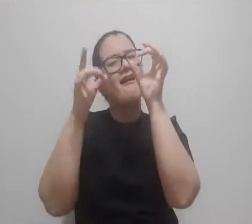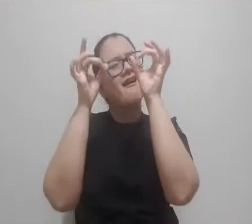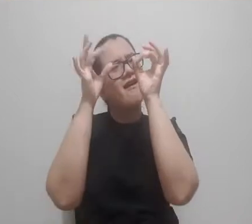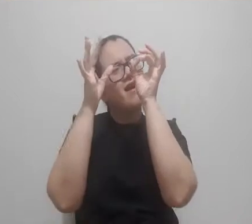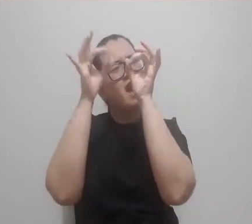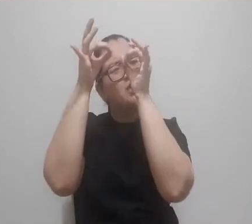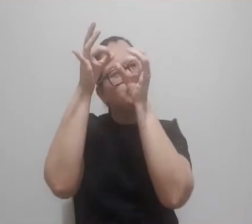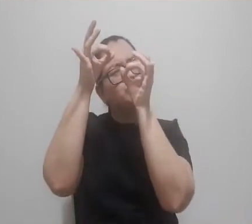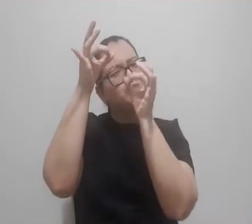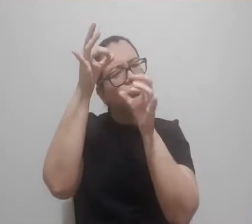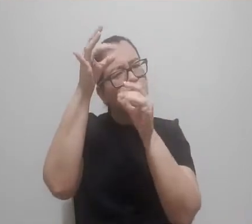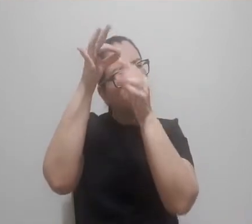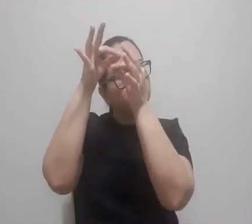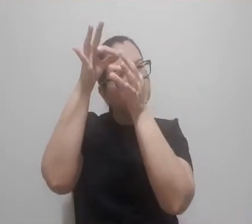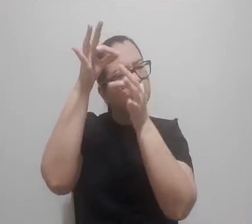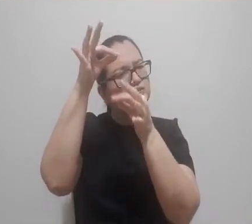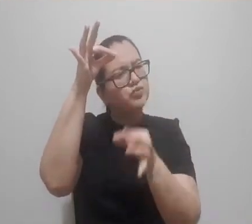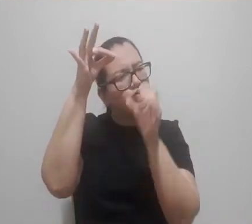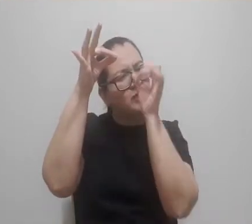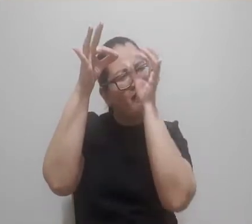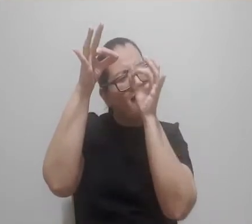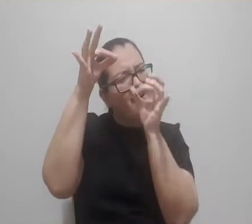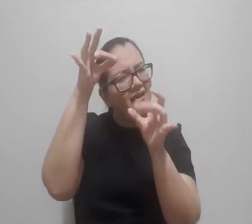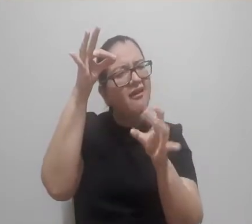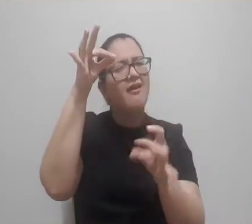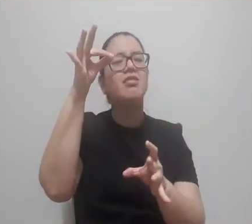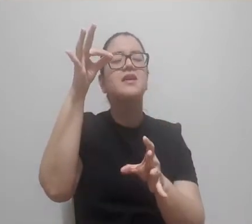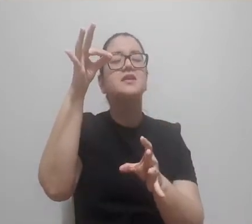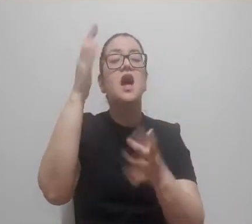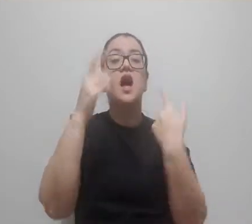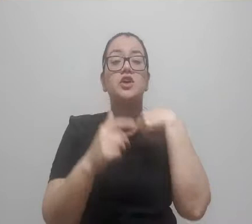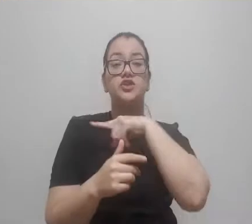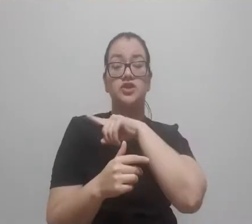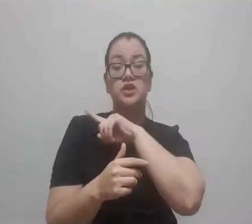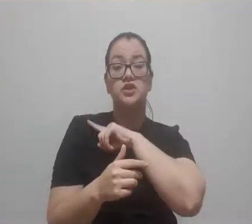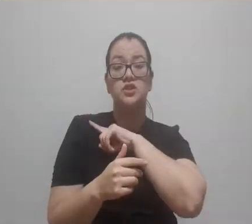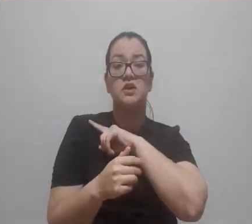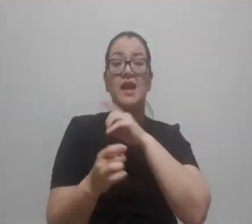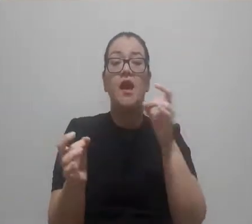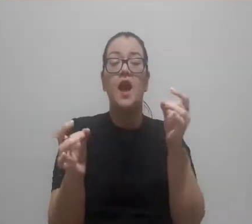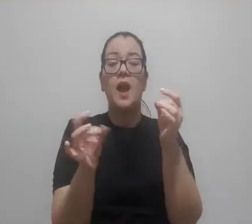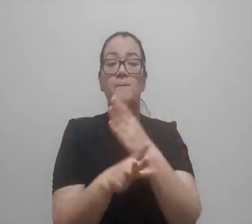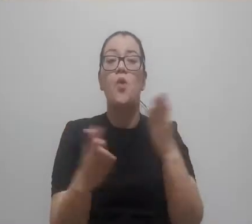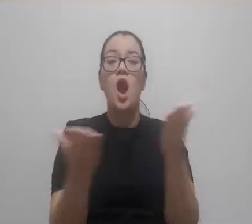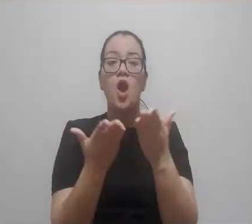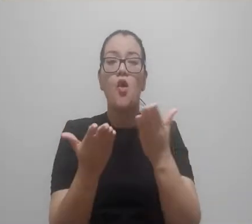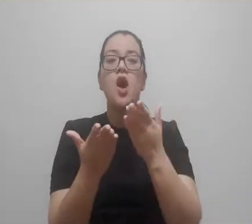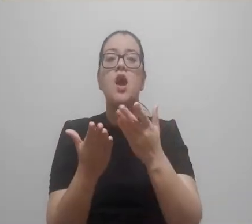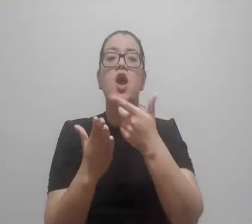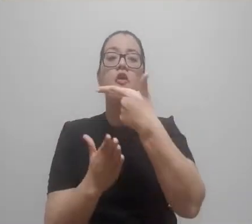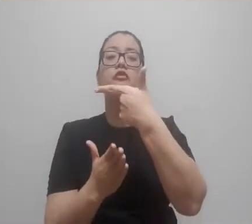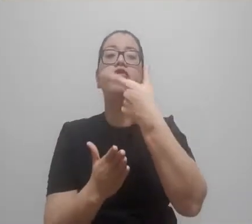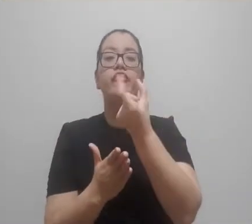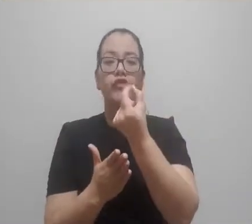analisamos, a gente, e estamos apenas fechando agora os 20 primeiros versículos desse sermão, do